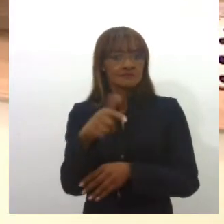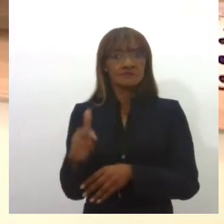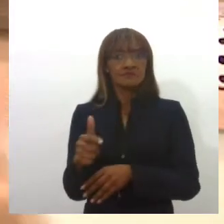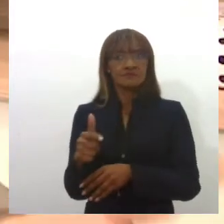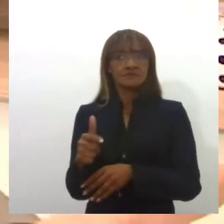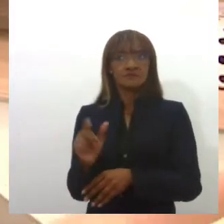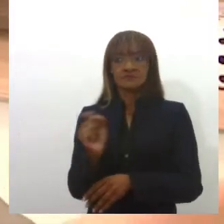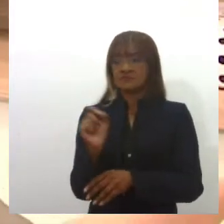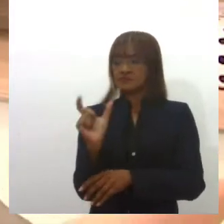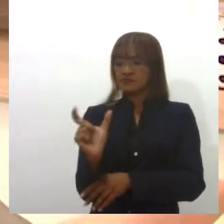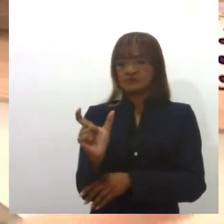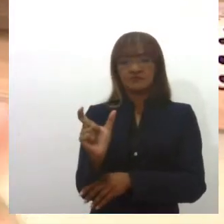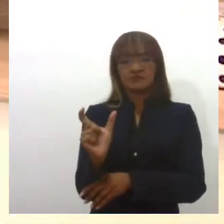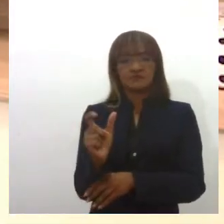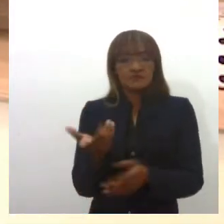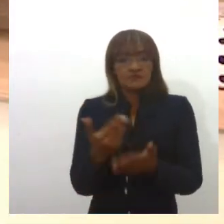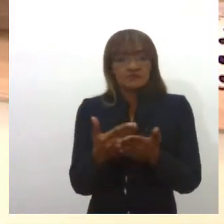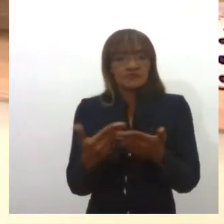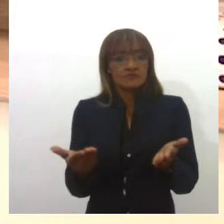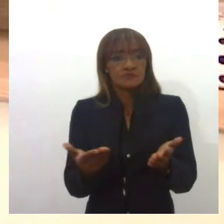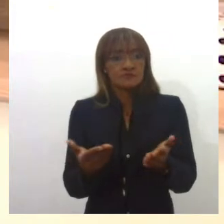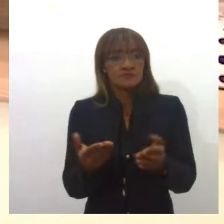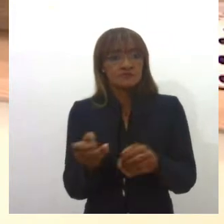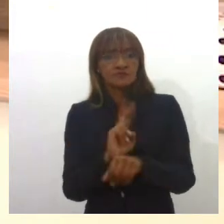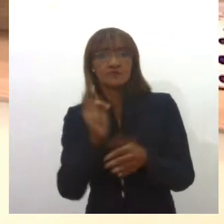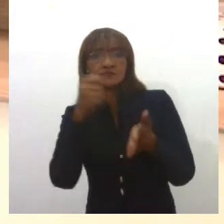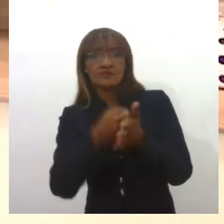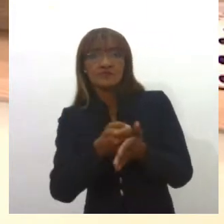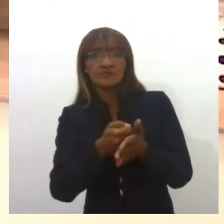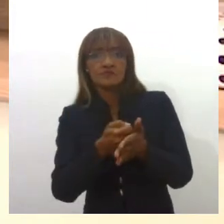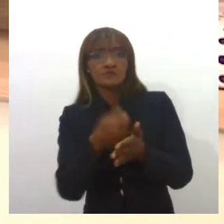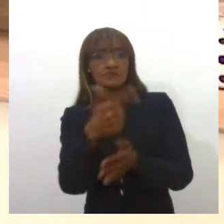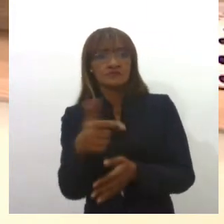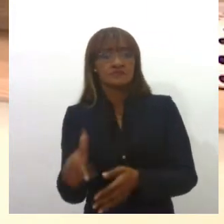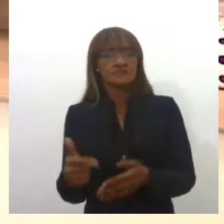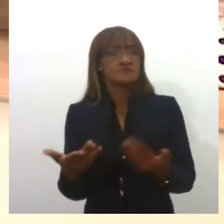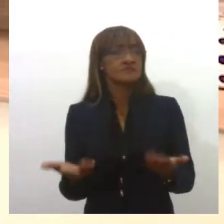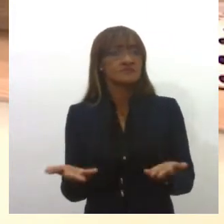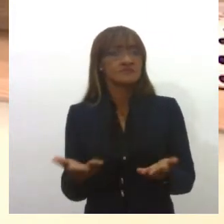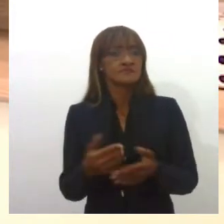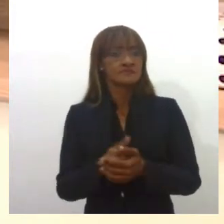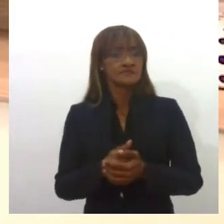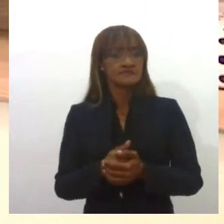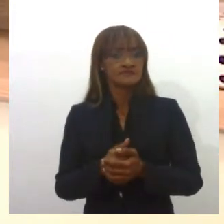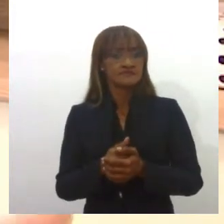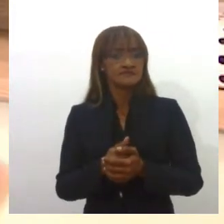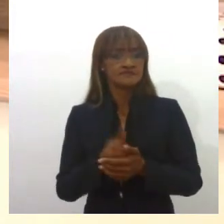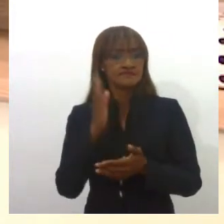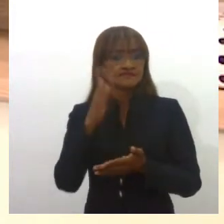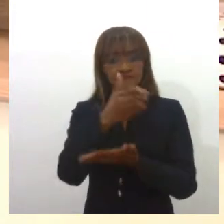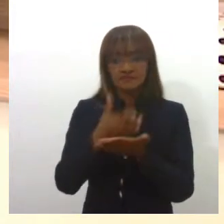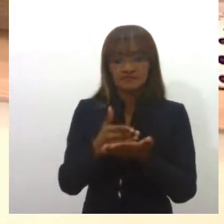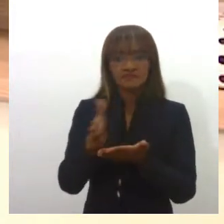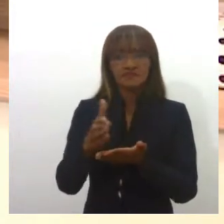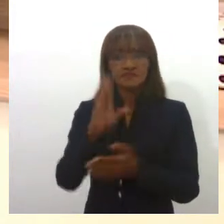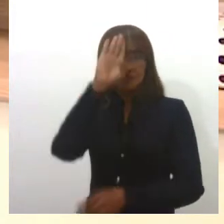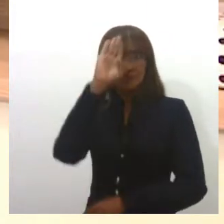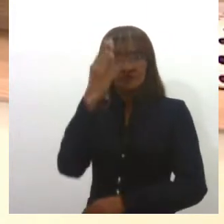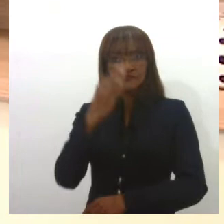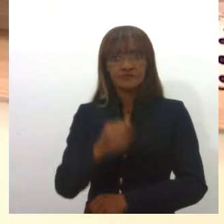estudando. Além de evasão fiscal, porque ela não paga o tributo sobre o conjunto da entrada inteira, é falsidade